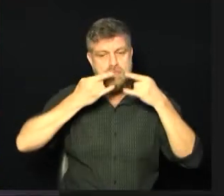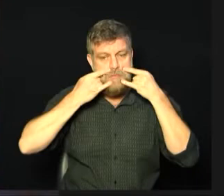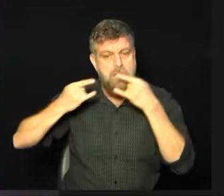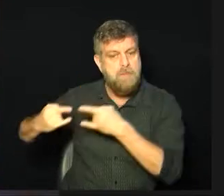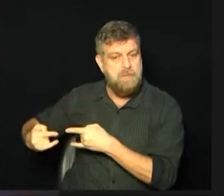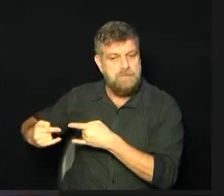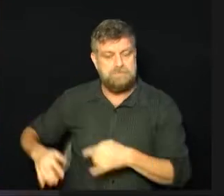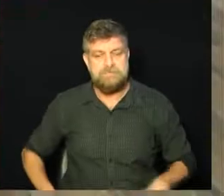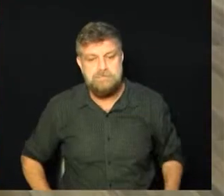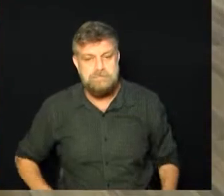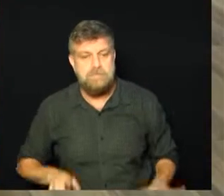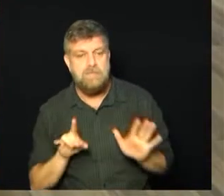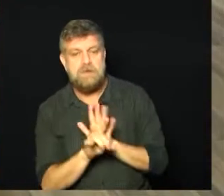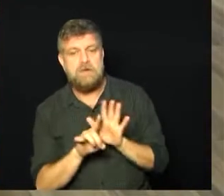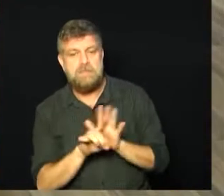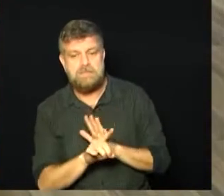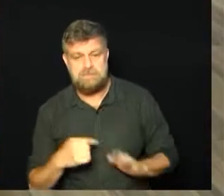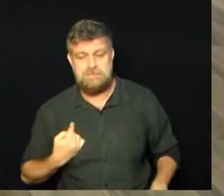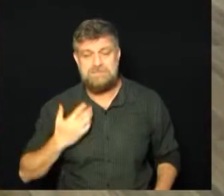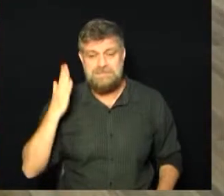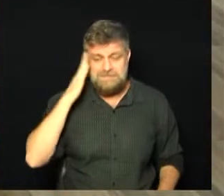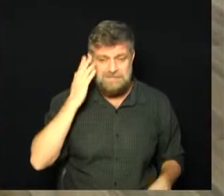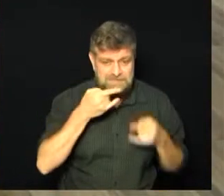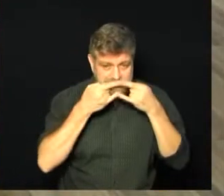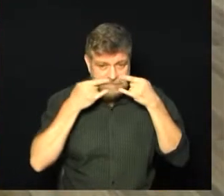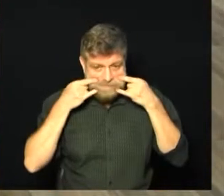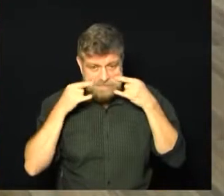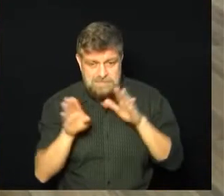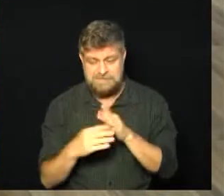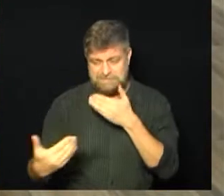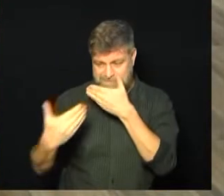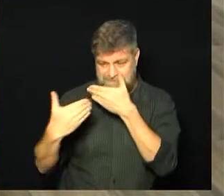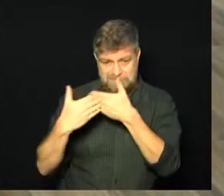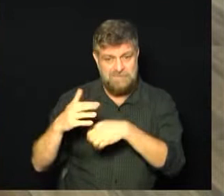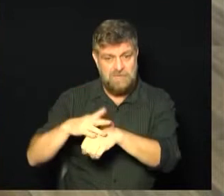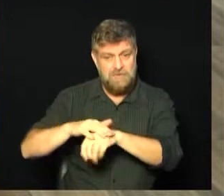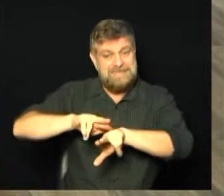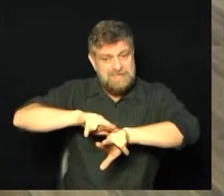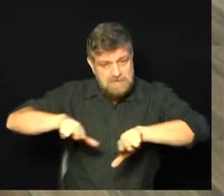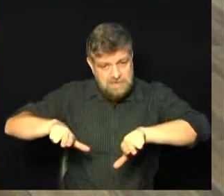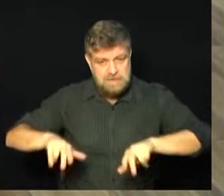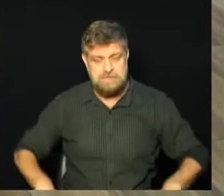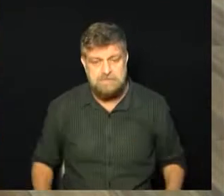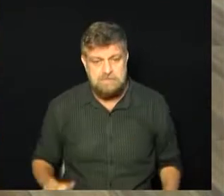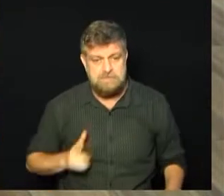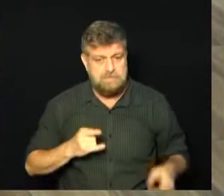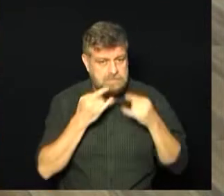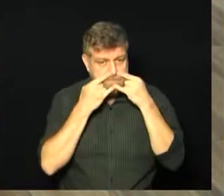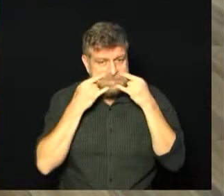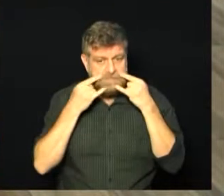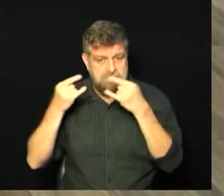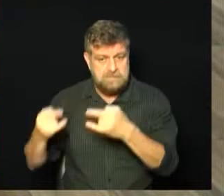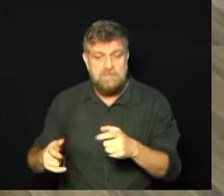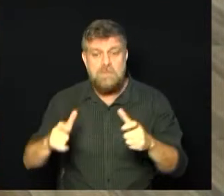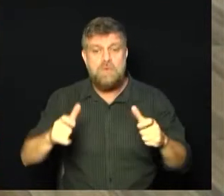eu queria te fazer uma pergunta. A gente sabe que a máscara também evitou outras doenças além da Covid. Vai liberar em ambiente